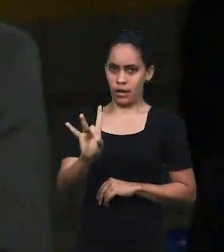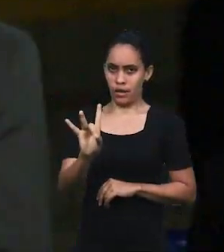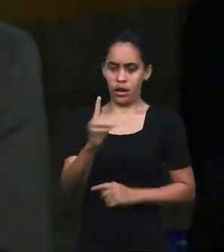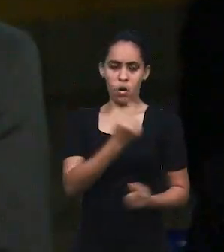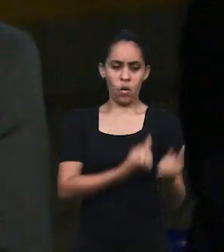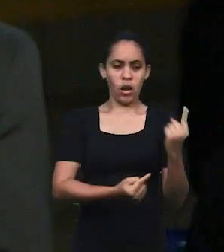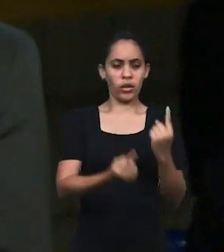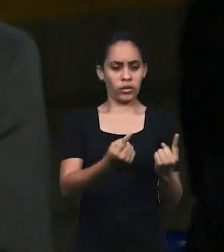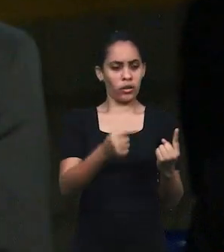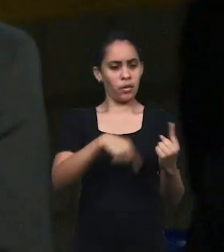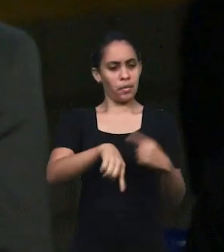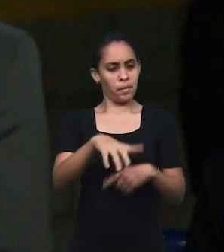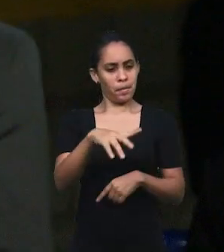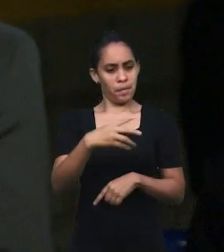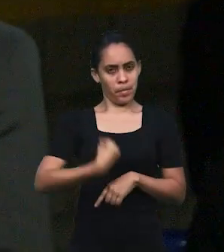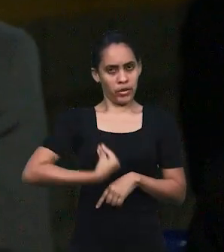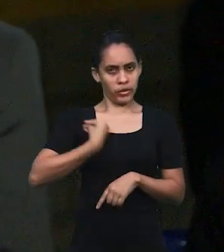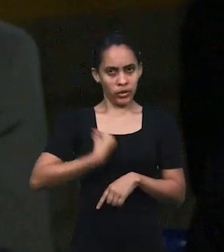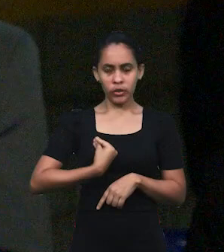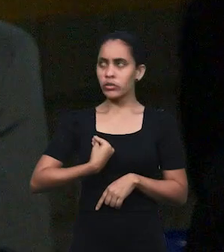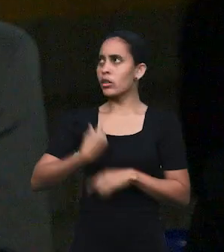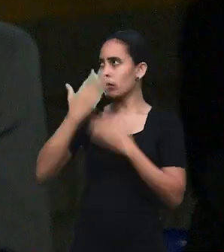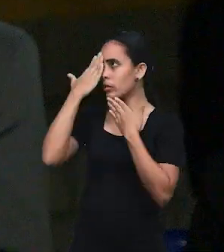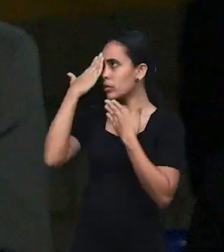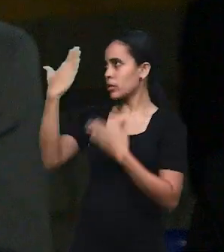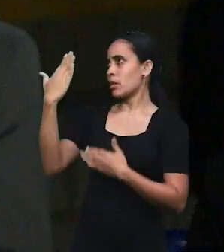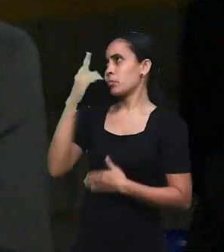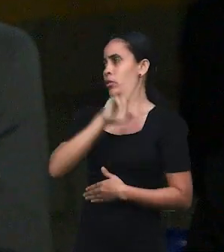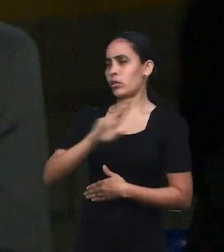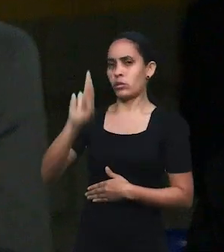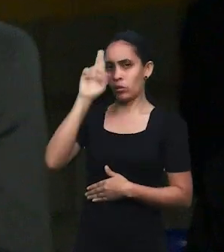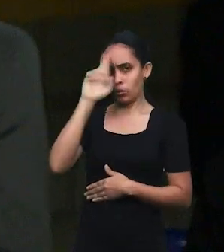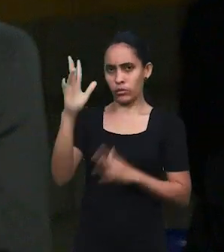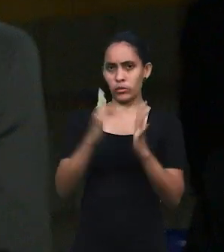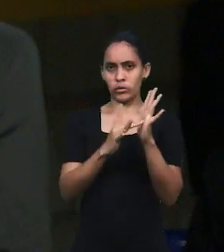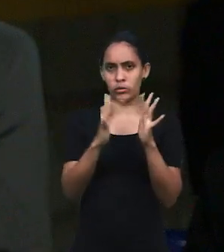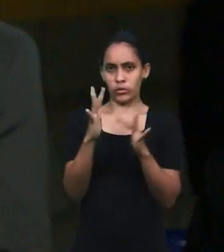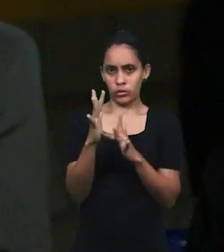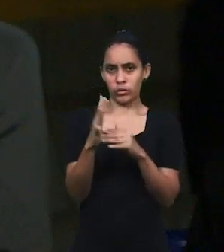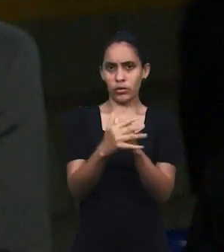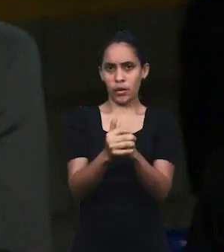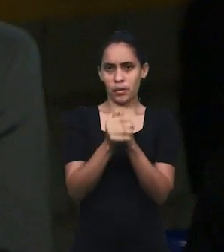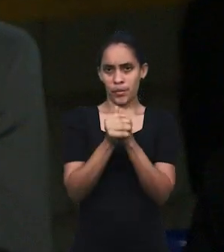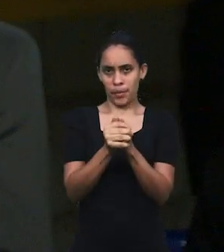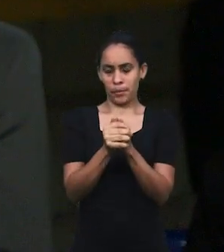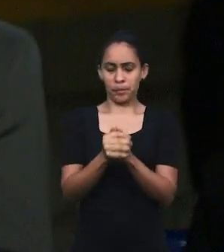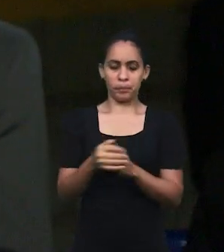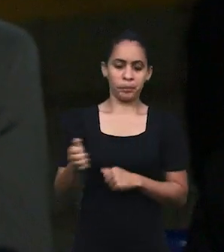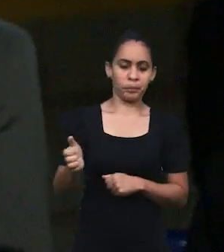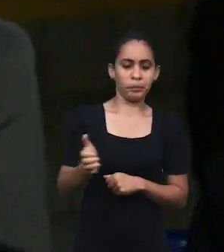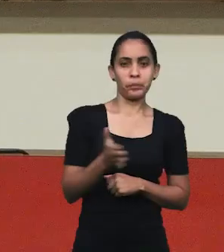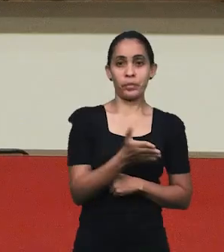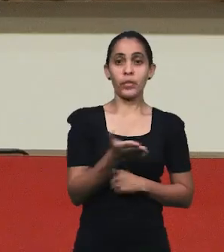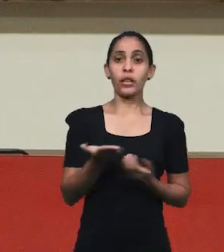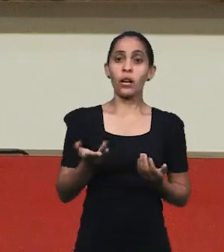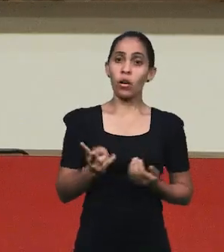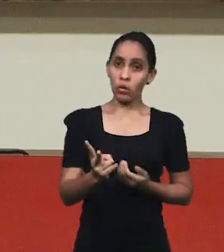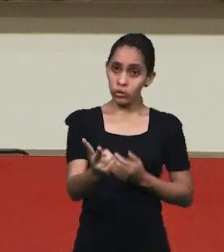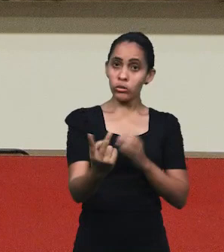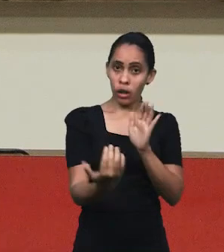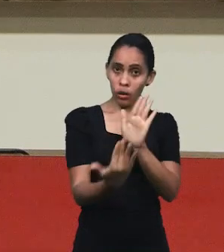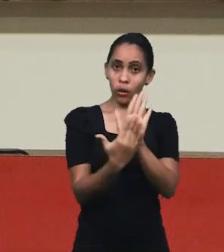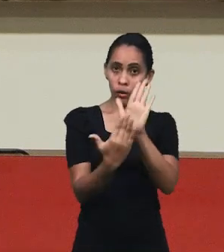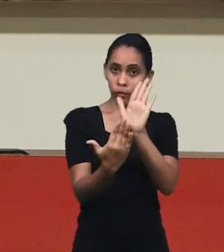de cada um dos teus filhos. Assim glorificamos em nome de Jesus Cristo. Amém. Amém,